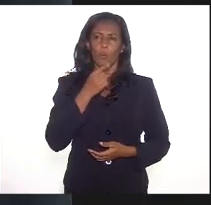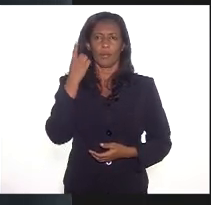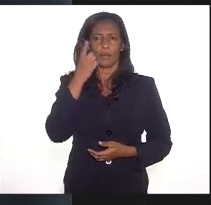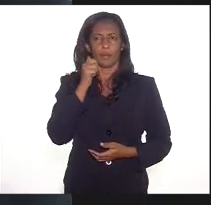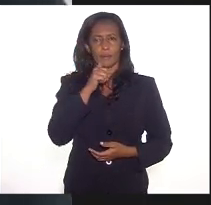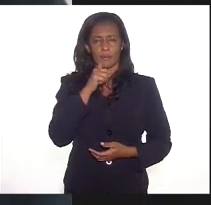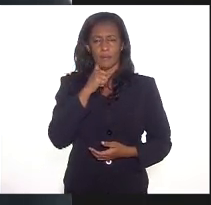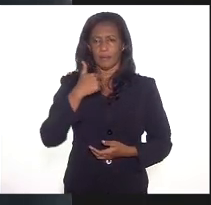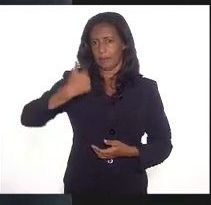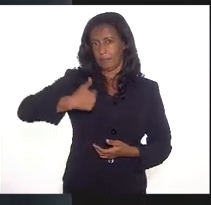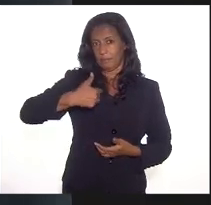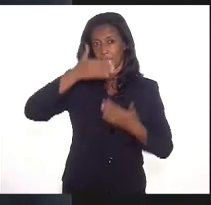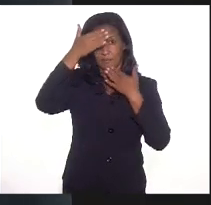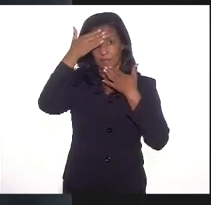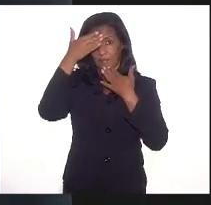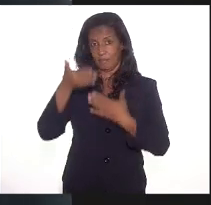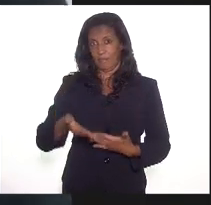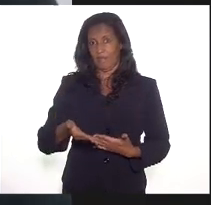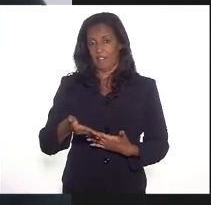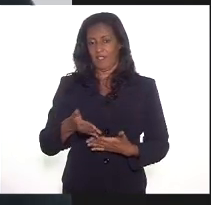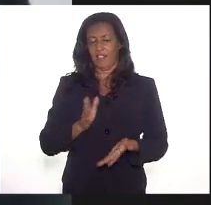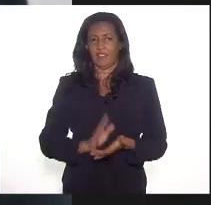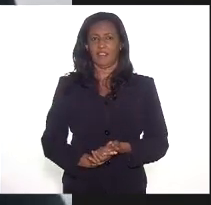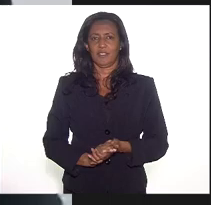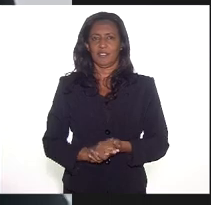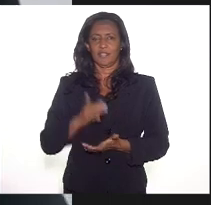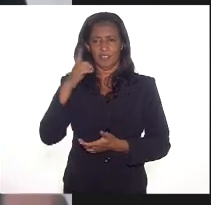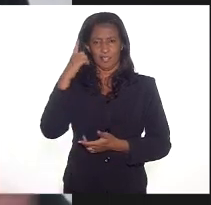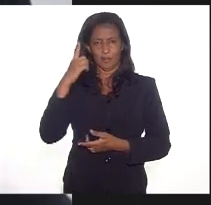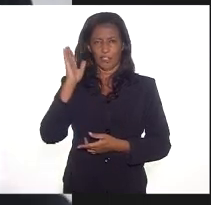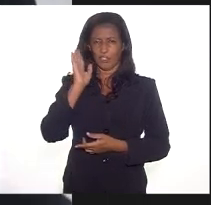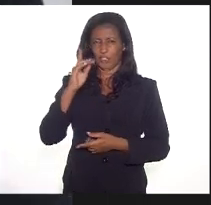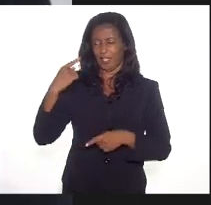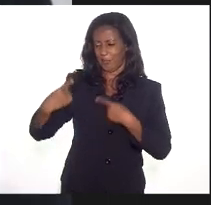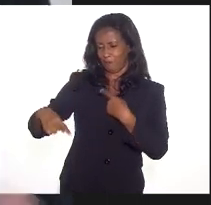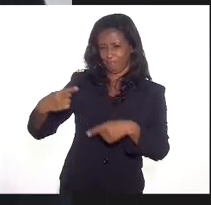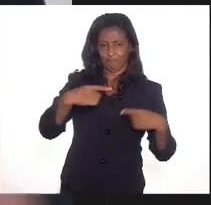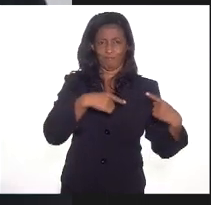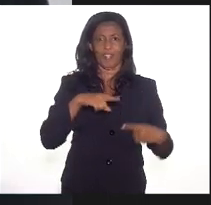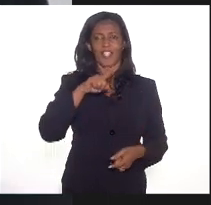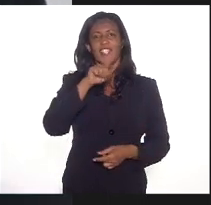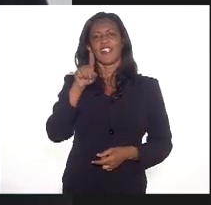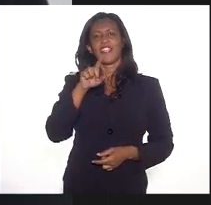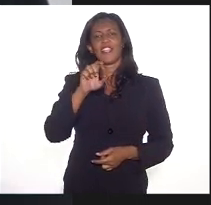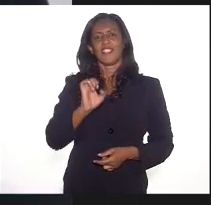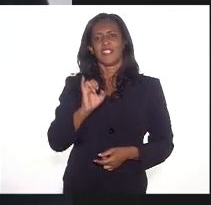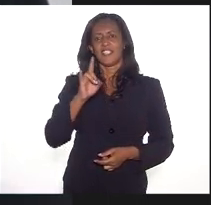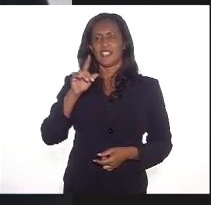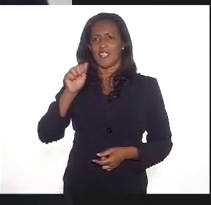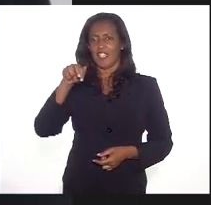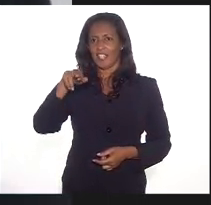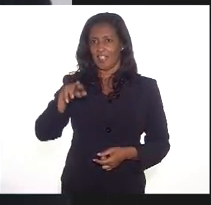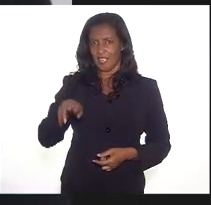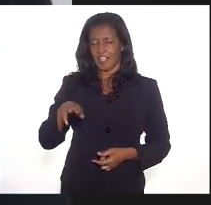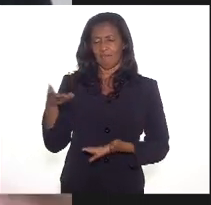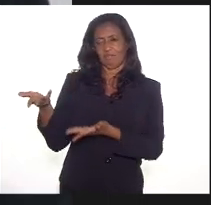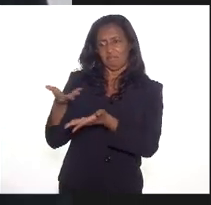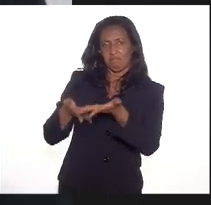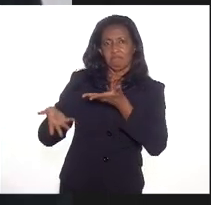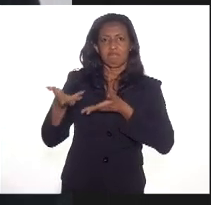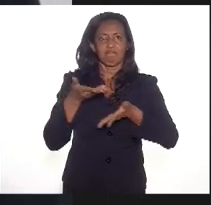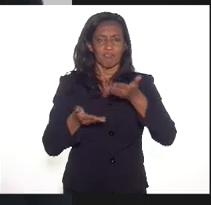meu agradecimento aos deputados que debateram conosco esse tema. Esqueci de citar aqui a deputada Zeidan, que teve uma grande participação também.